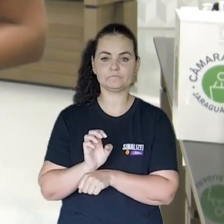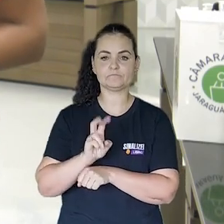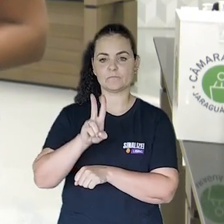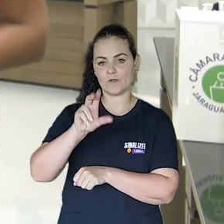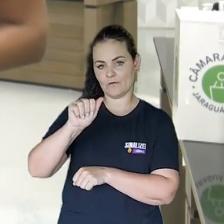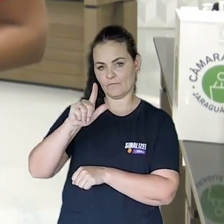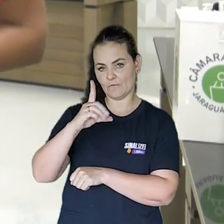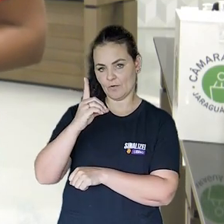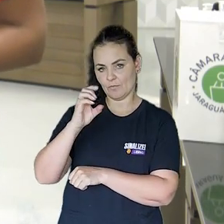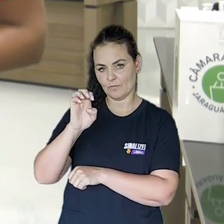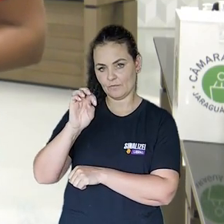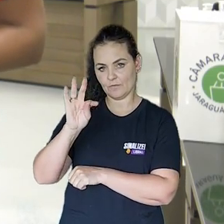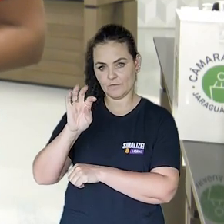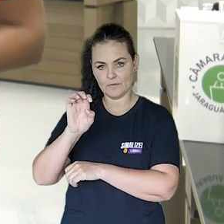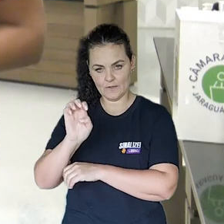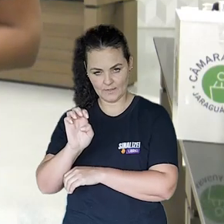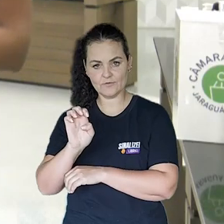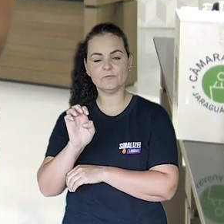Marcos Emílio Verbini,